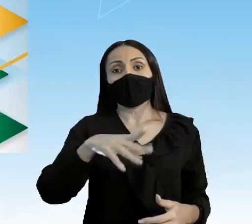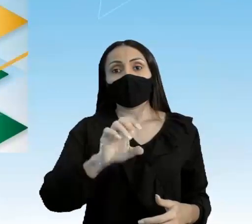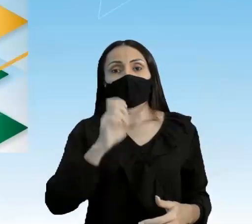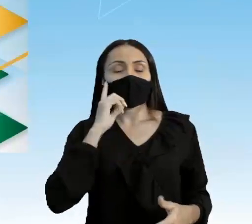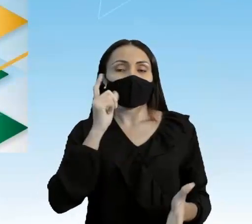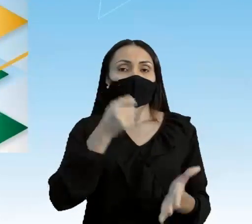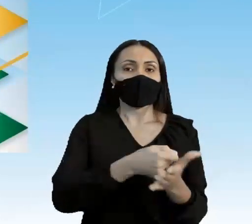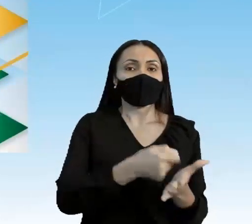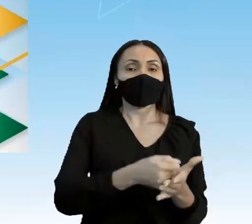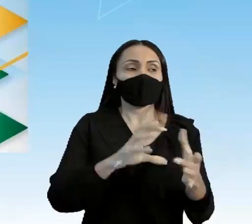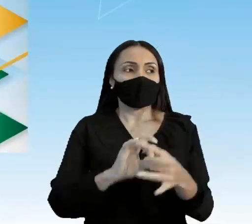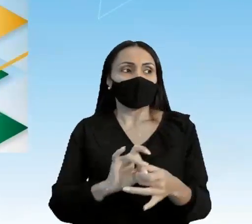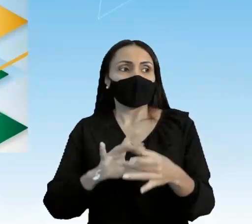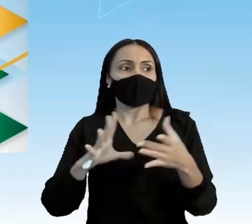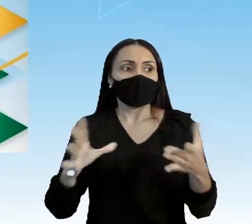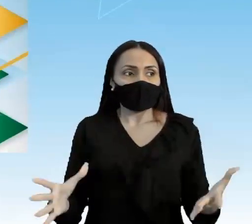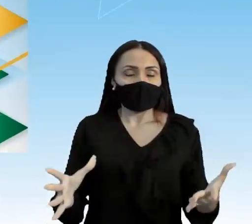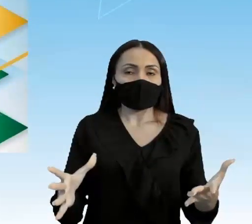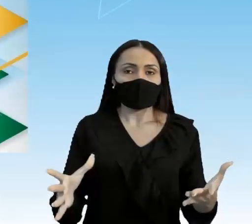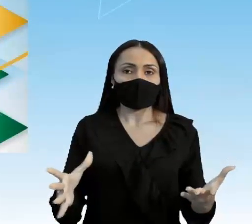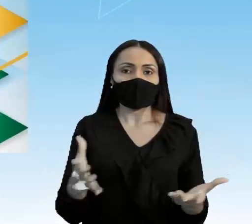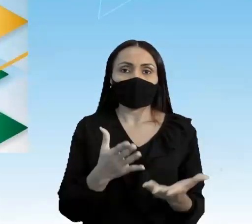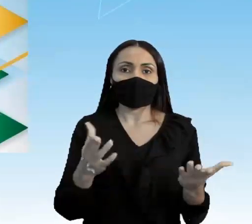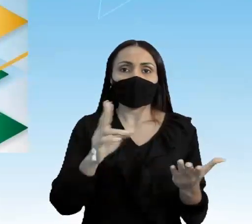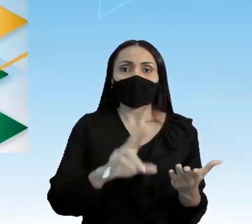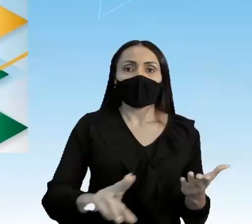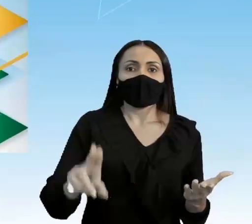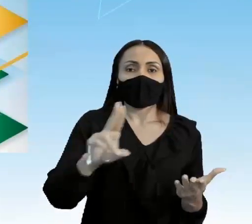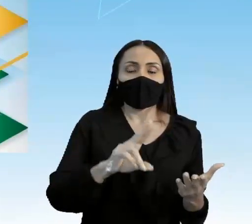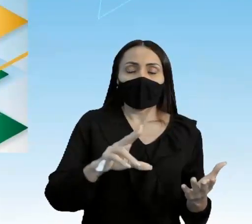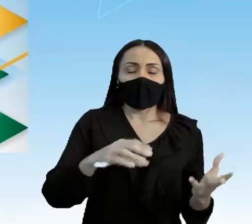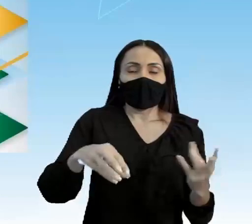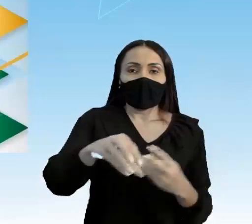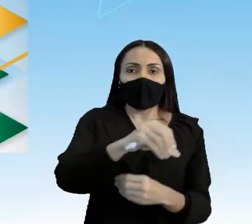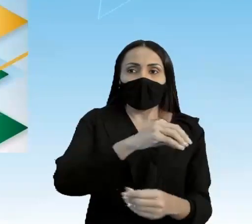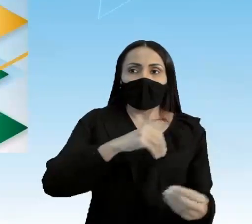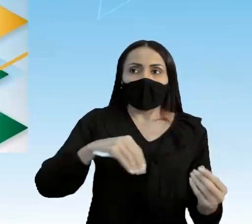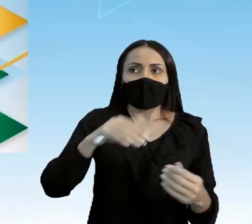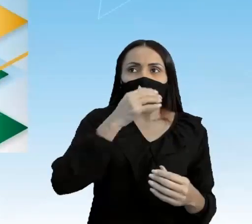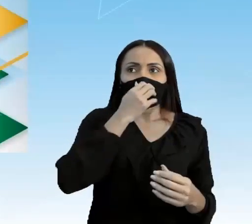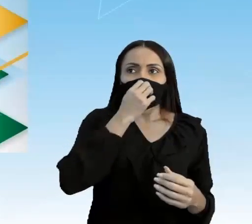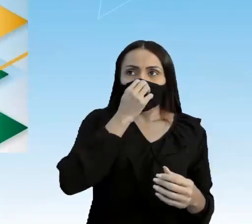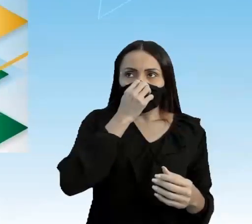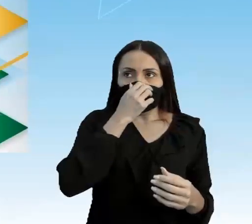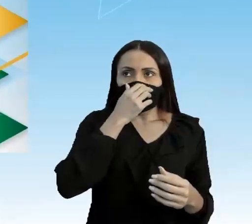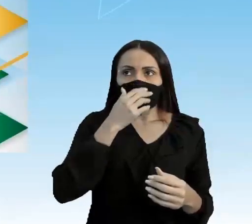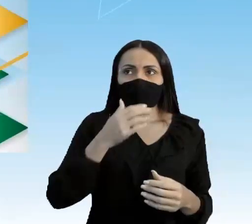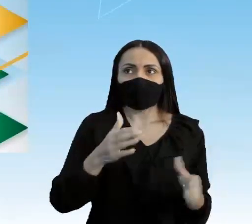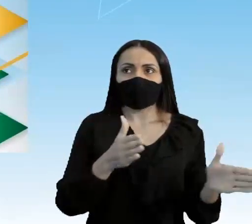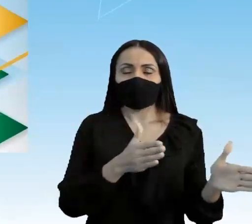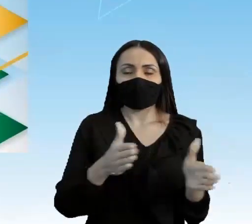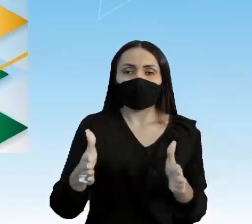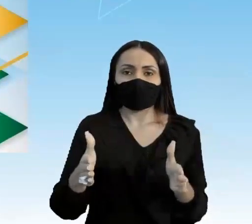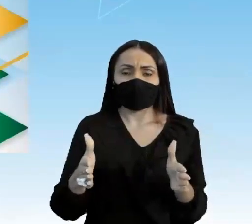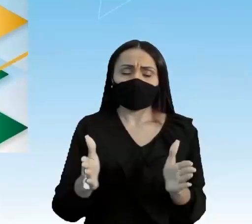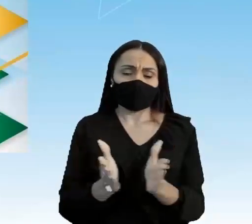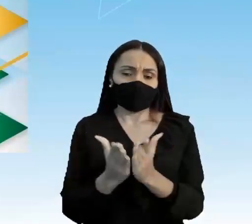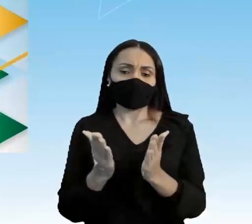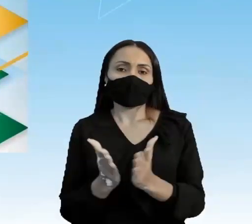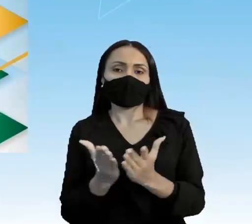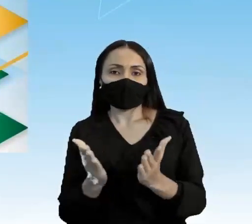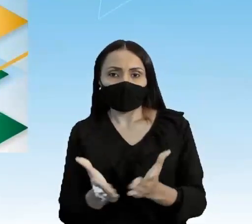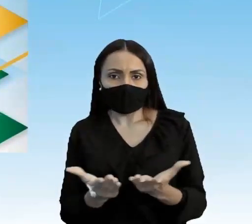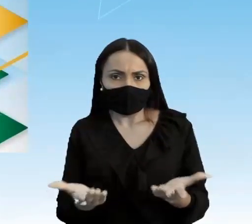a independência com divisão da terra entre os pobres, né?